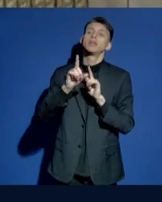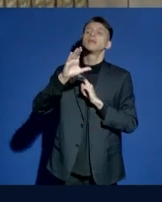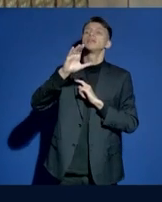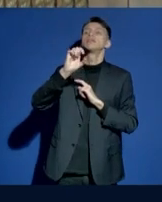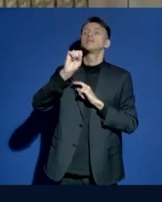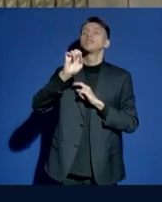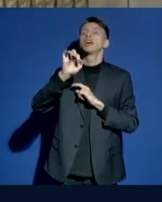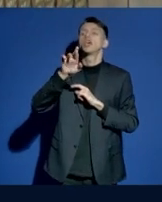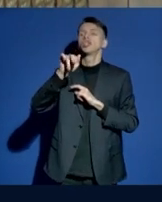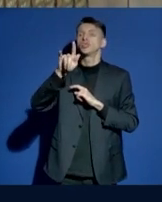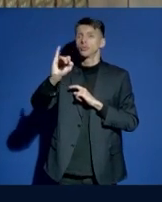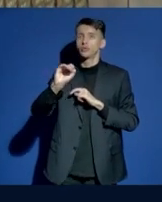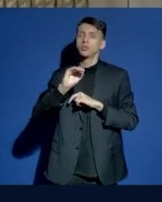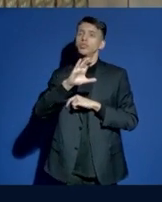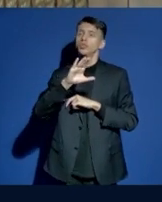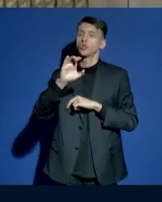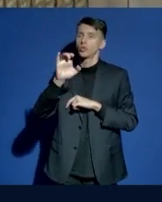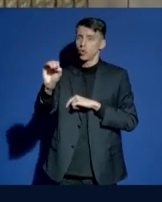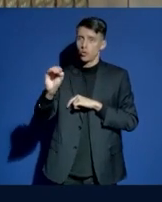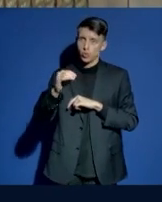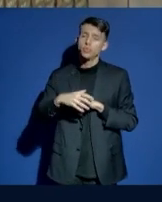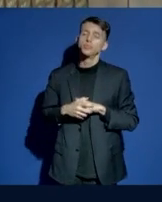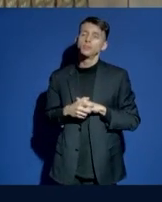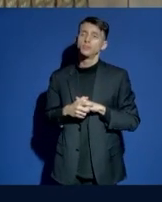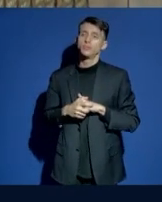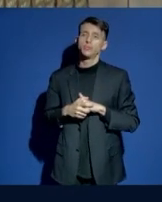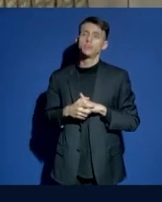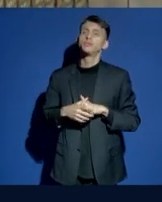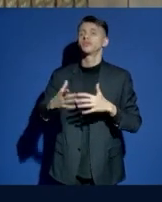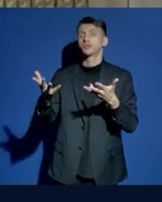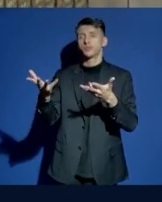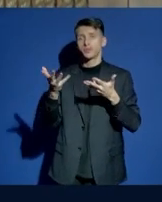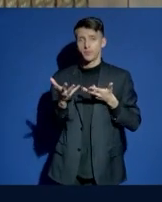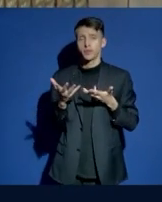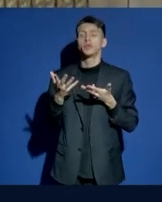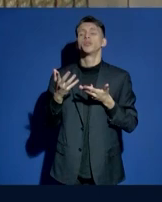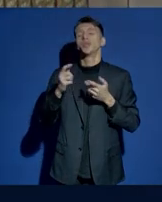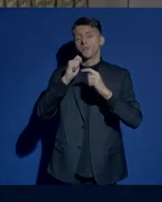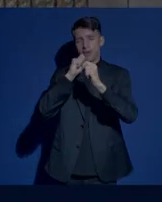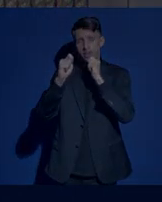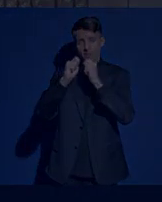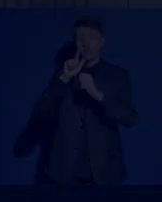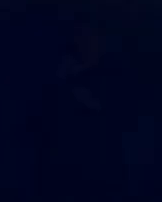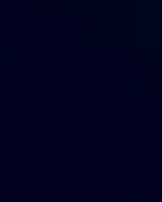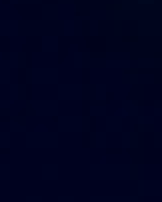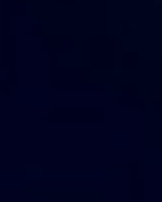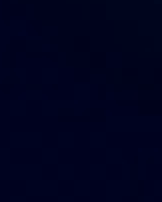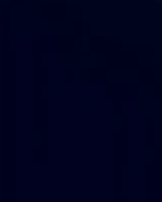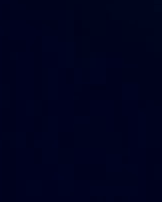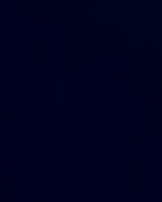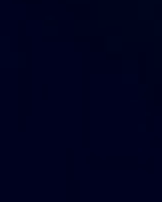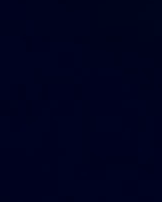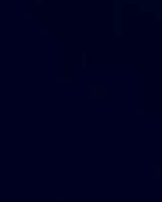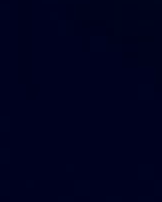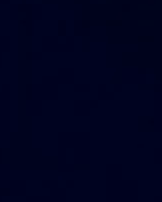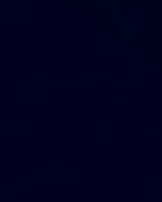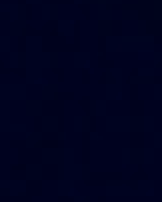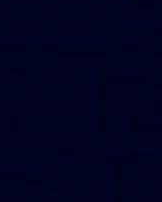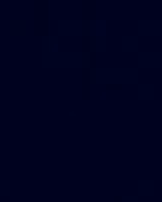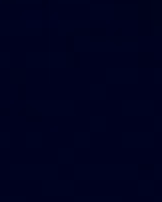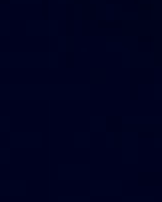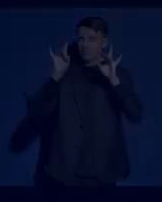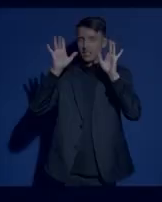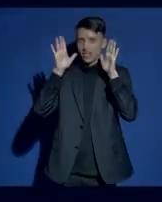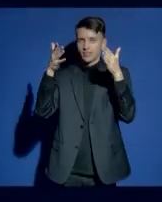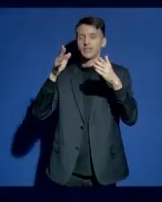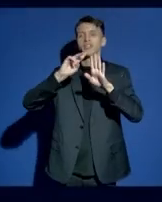Carvalho e para fazer essa moderação convido Lucas Marchiori sócio e especialista no tema do